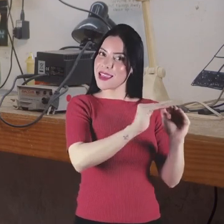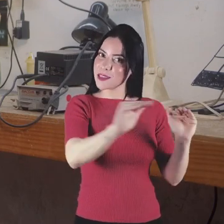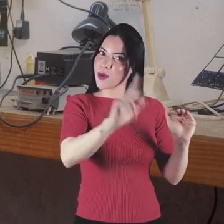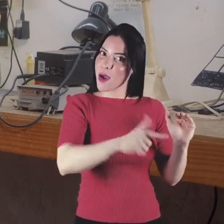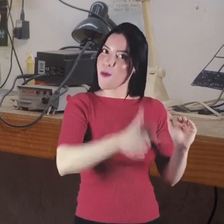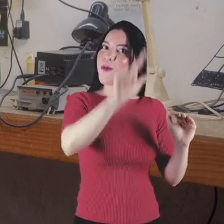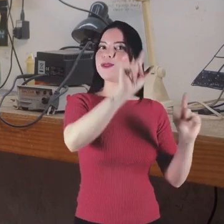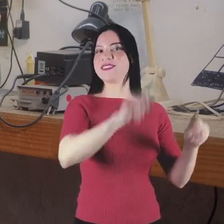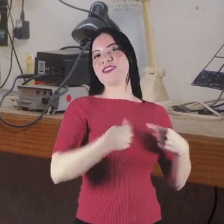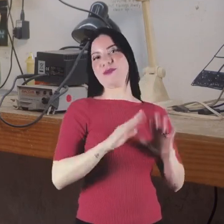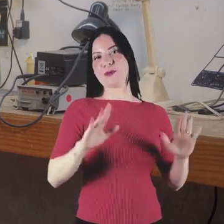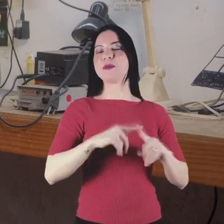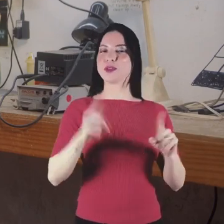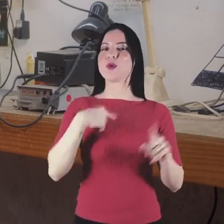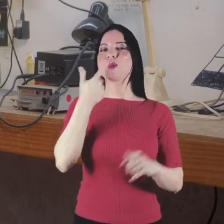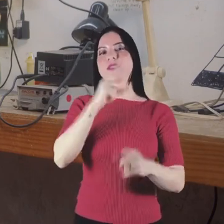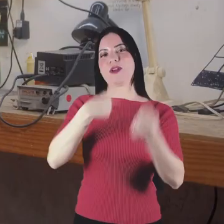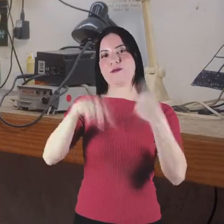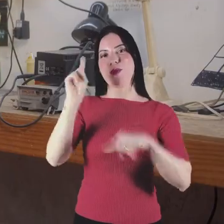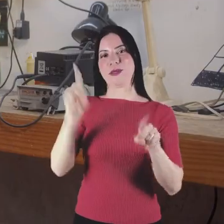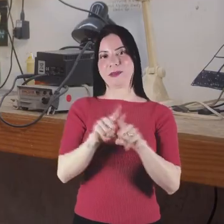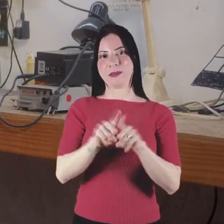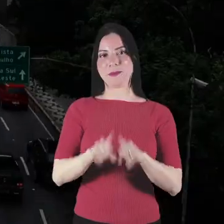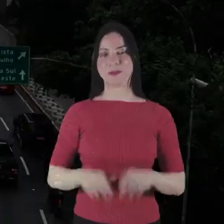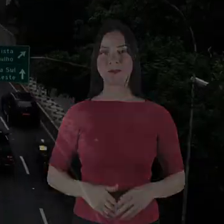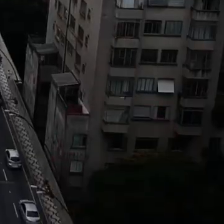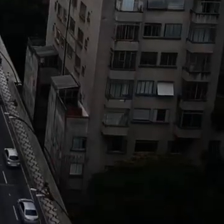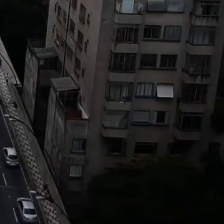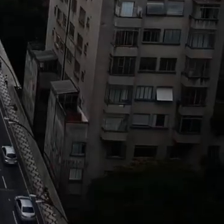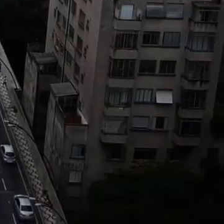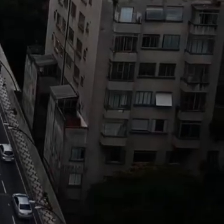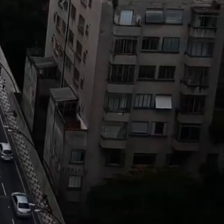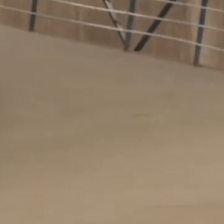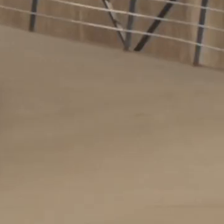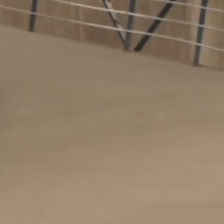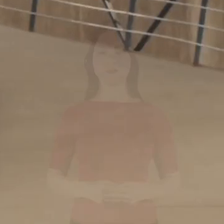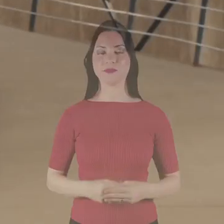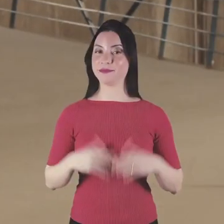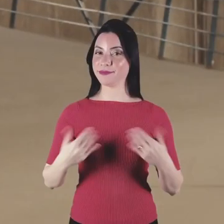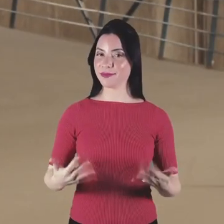para que permaneçam, que é um outro desafio, e para que evoluam também.